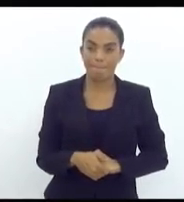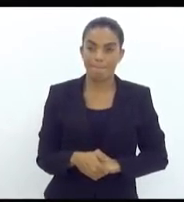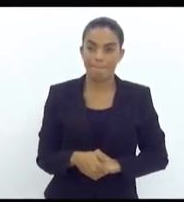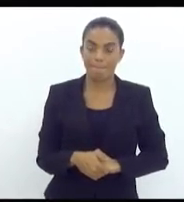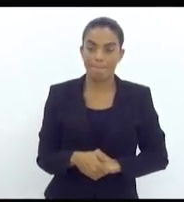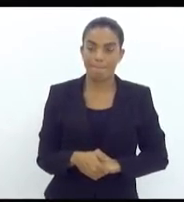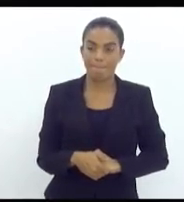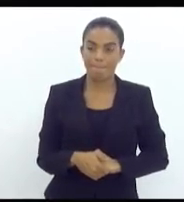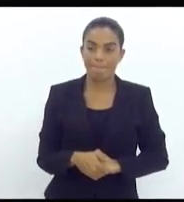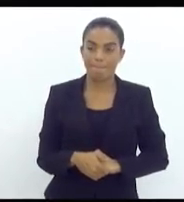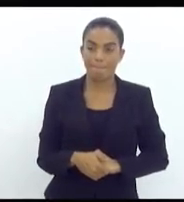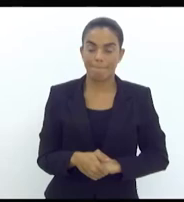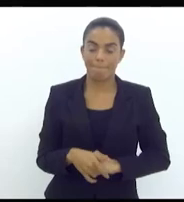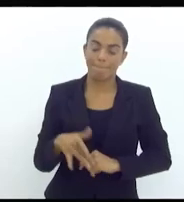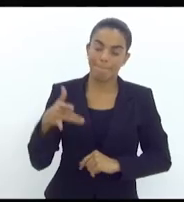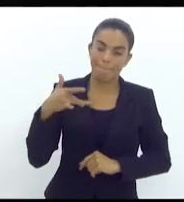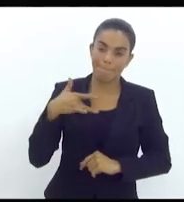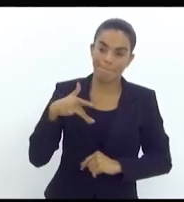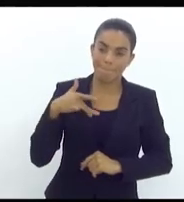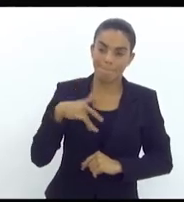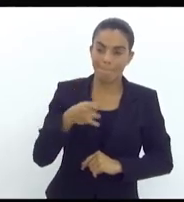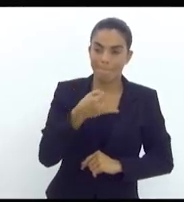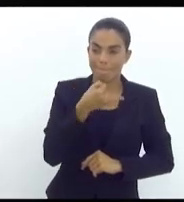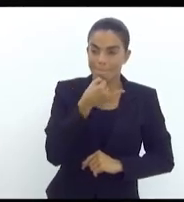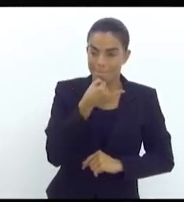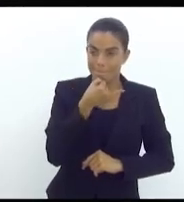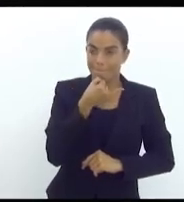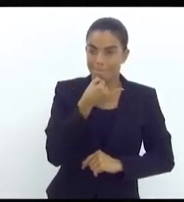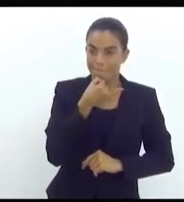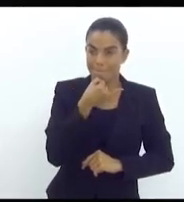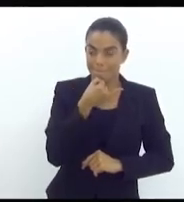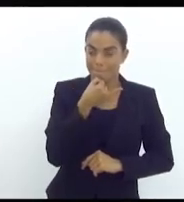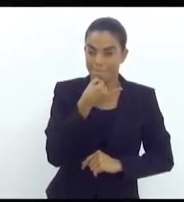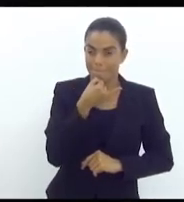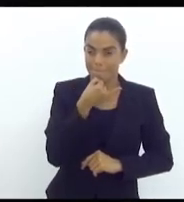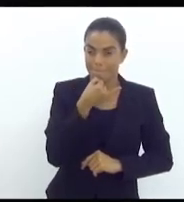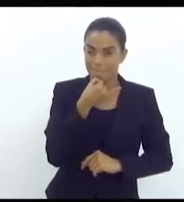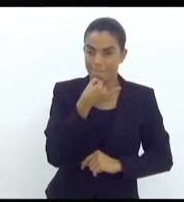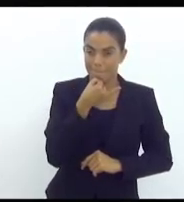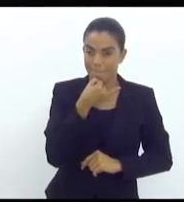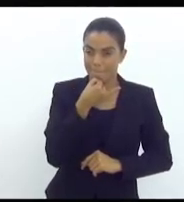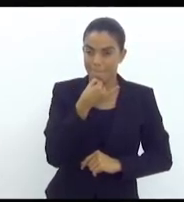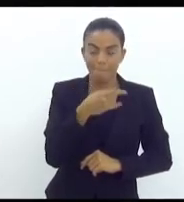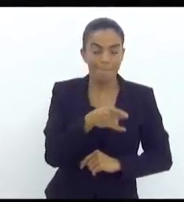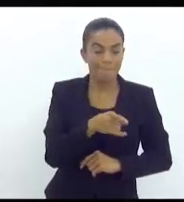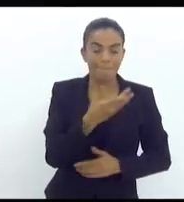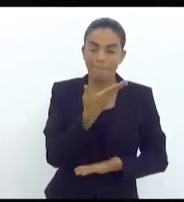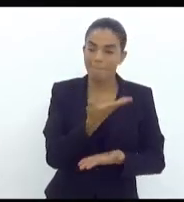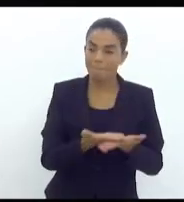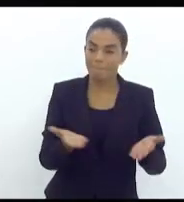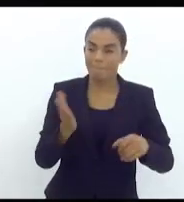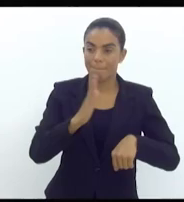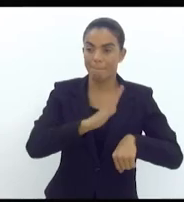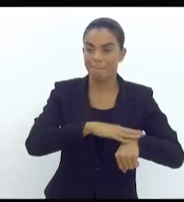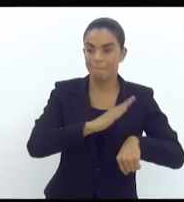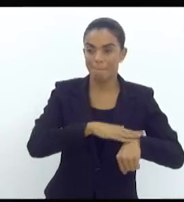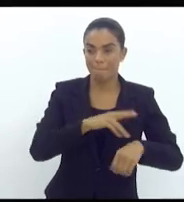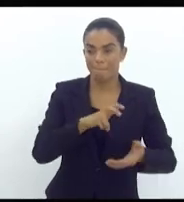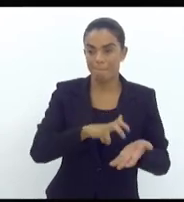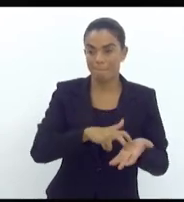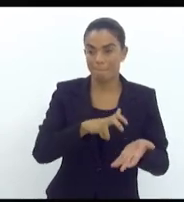É uma pena que o senhor tenha perdido esse momento pela